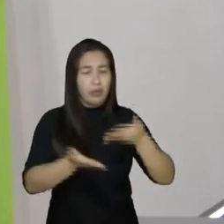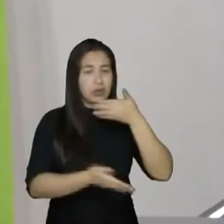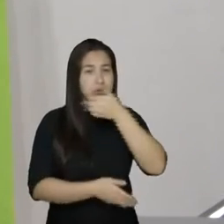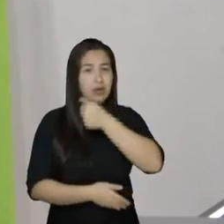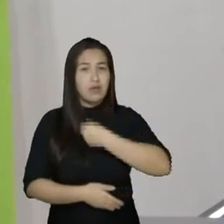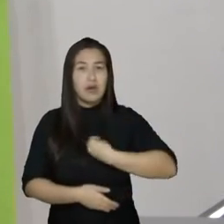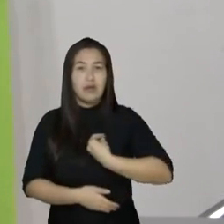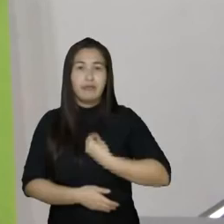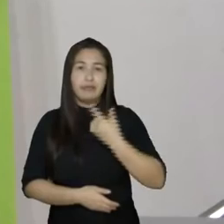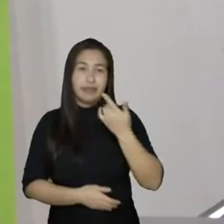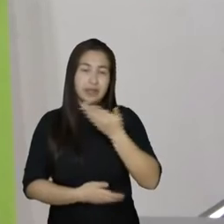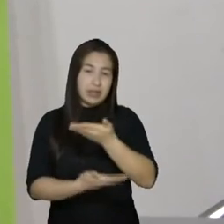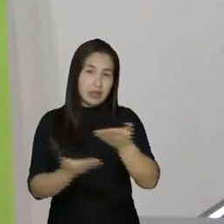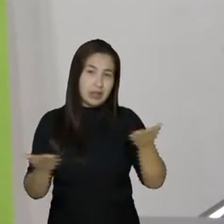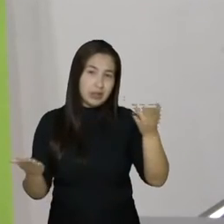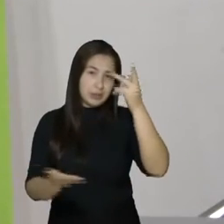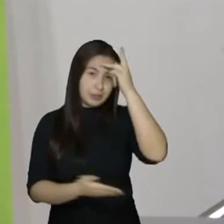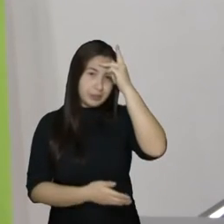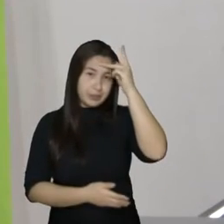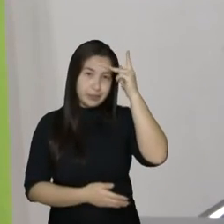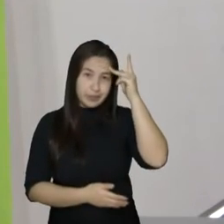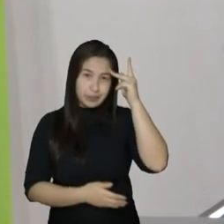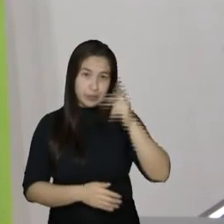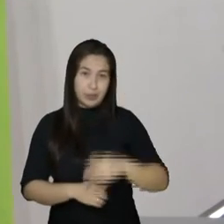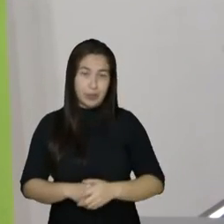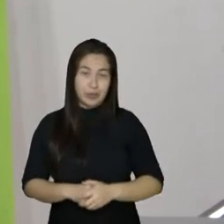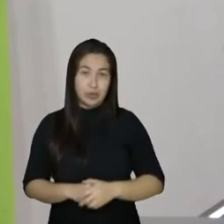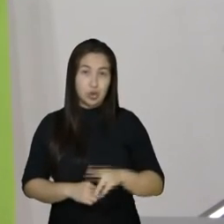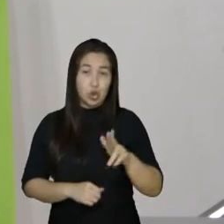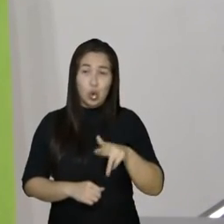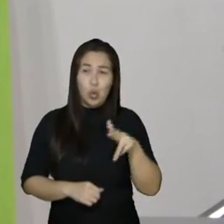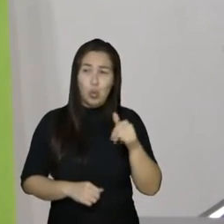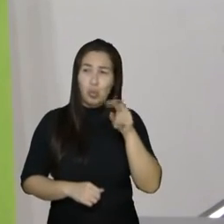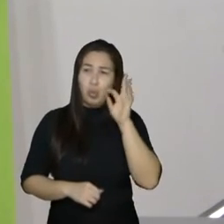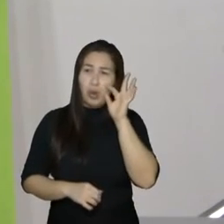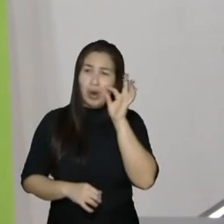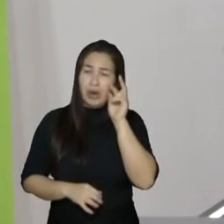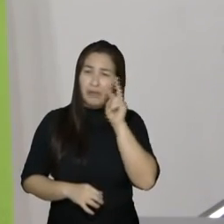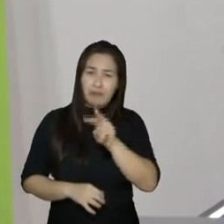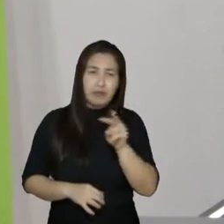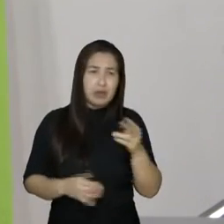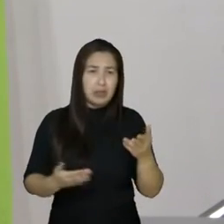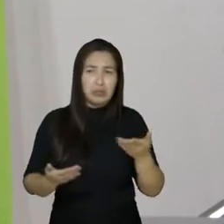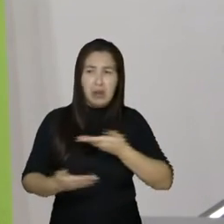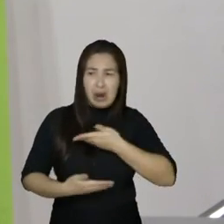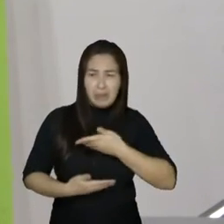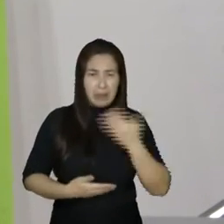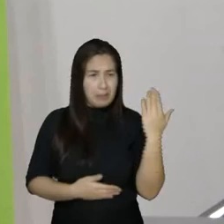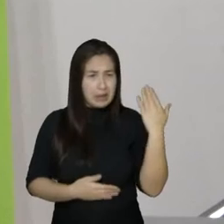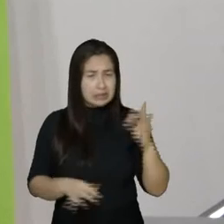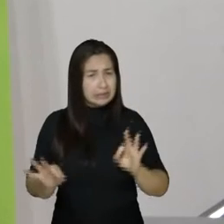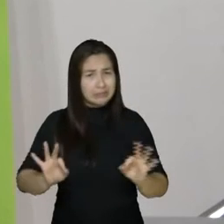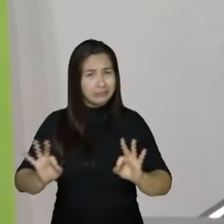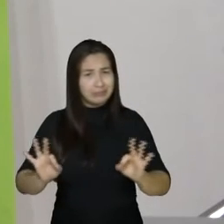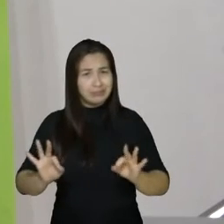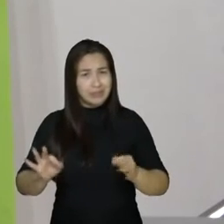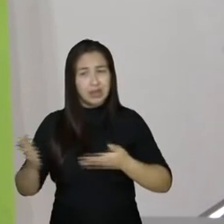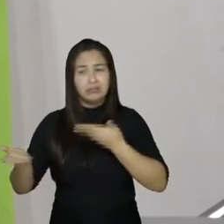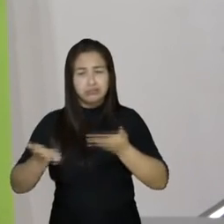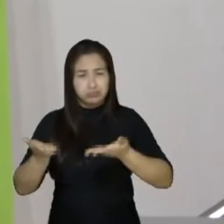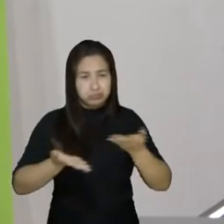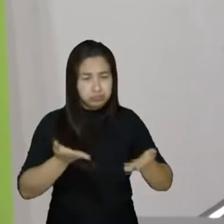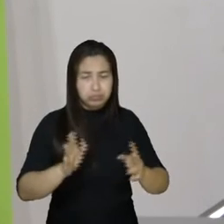vidas de pessoas que nunca na vida tiveram contato.